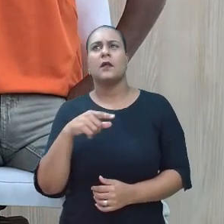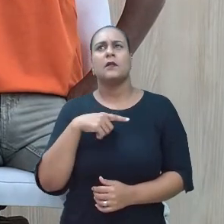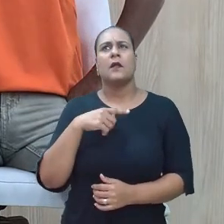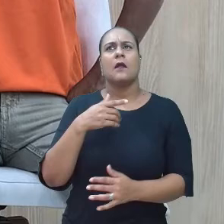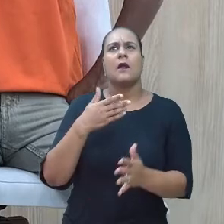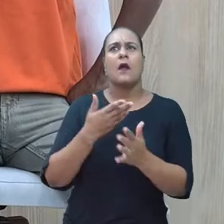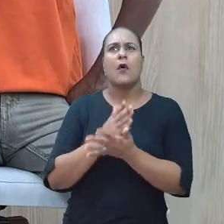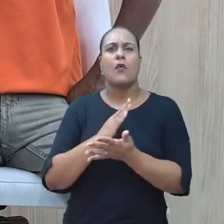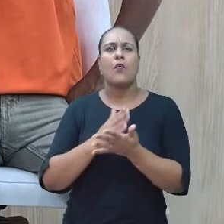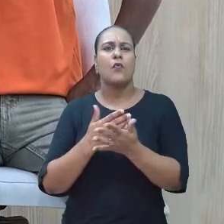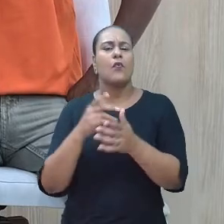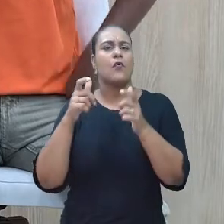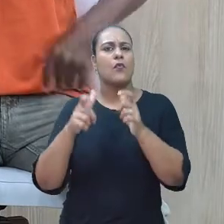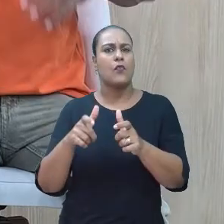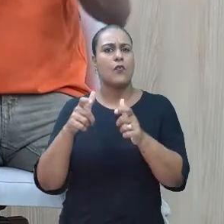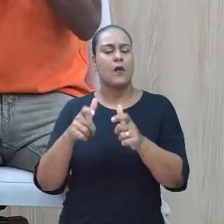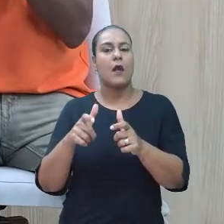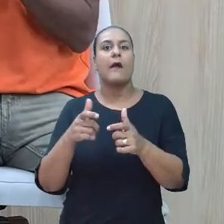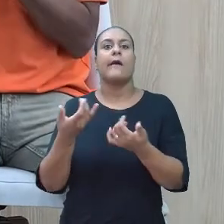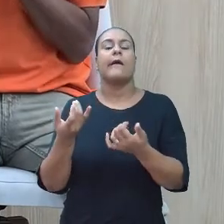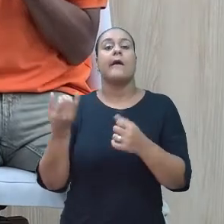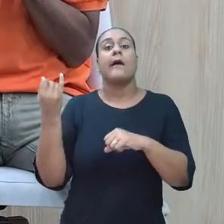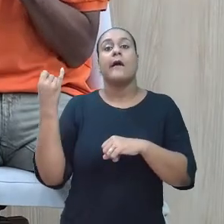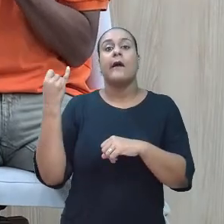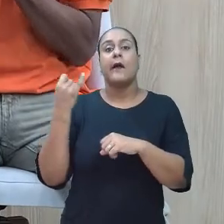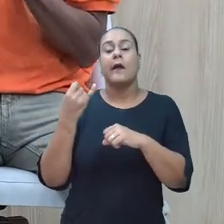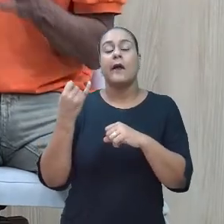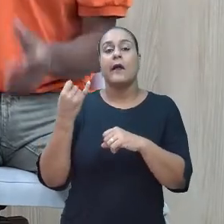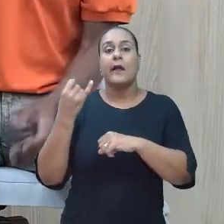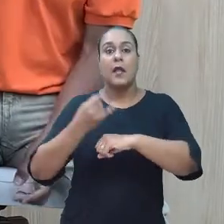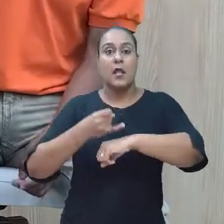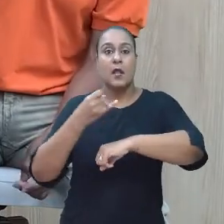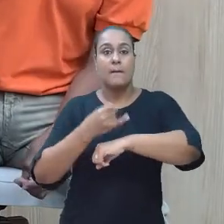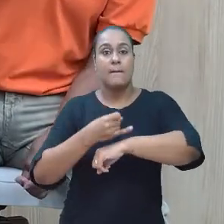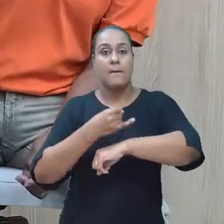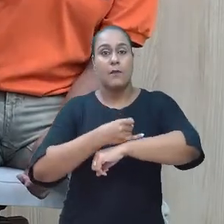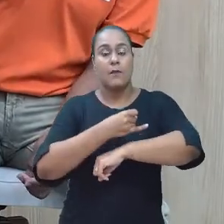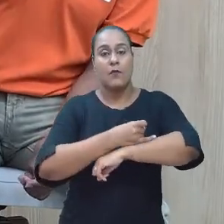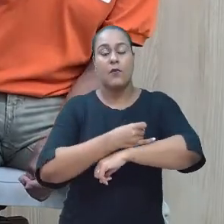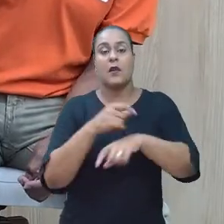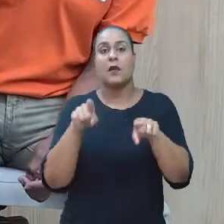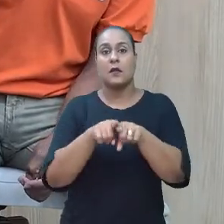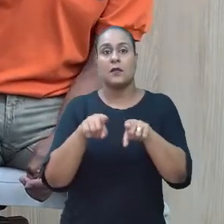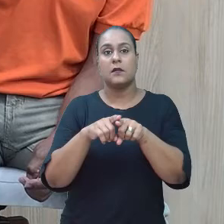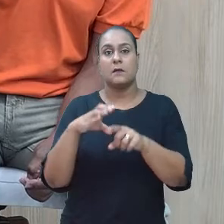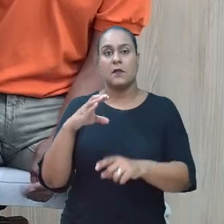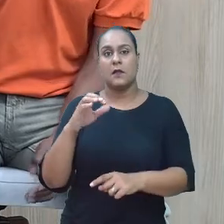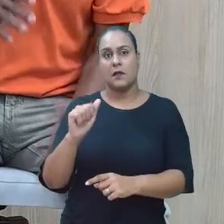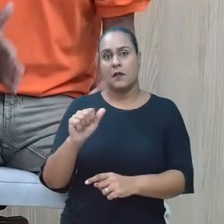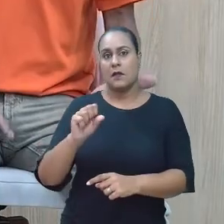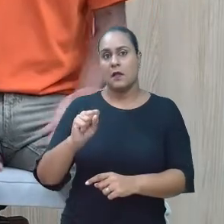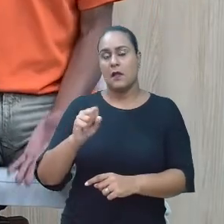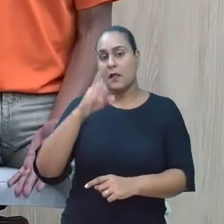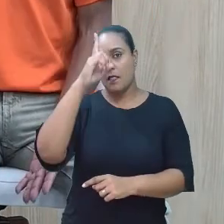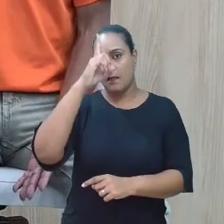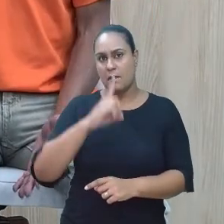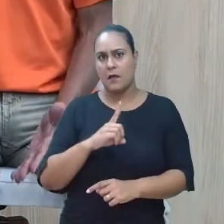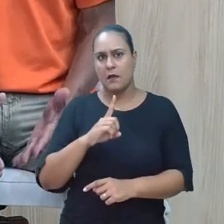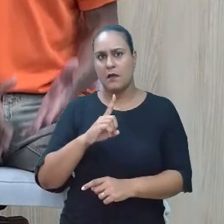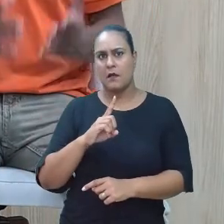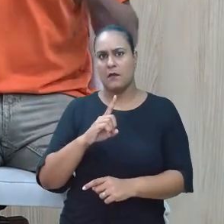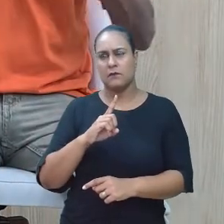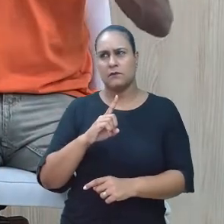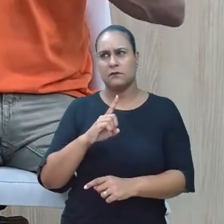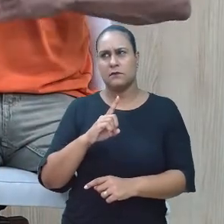do ano aqui, que aí você chega lá, mas rapaz, tá muito frio aqui. Aí quando você desce um pouquinho, vai para o Recife, tá diferente. Por